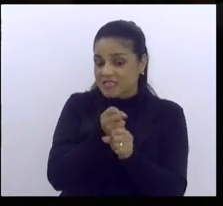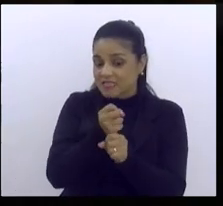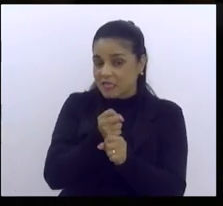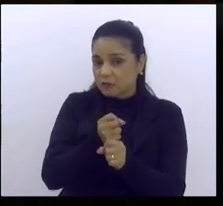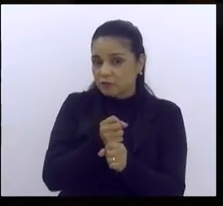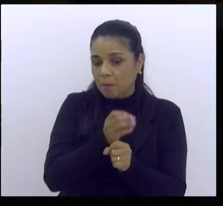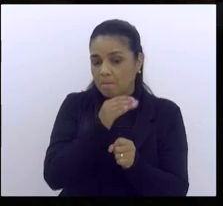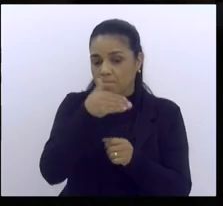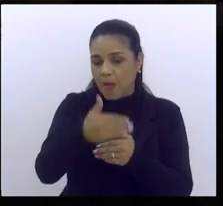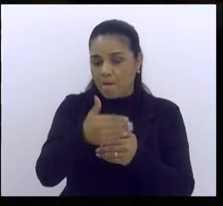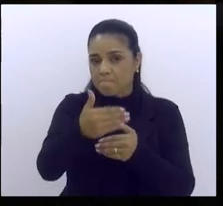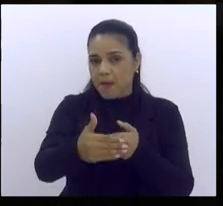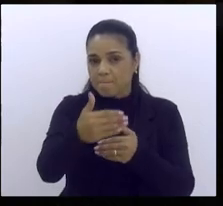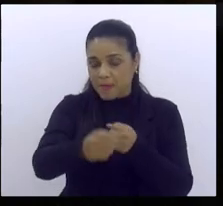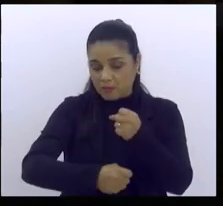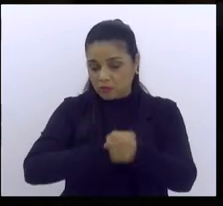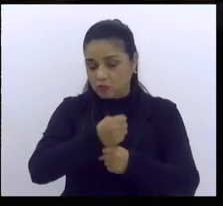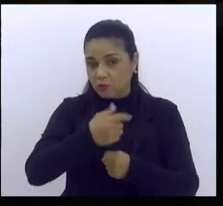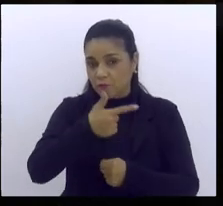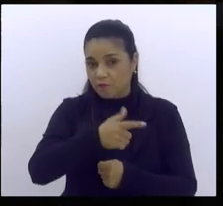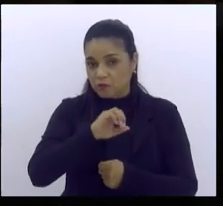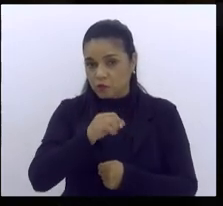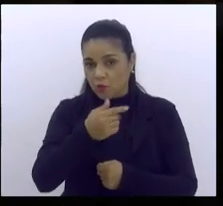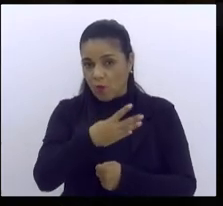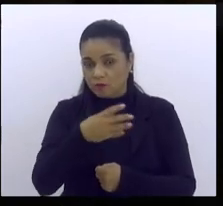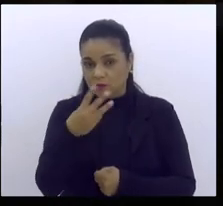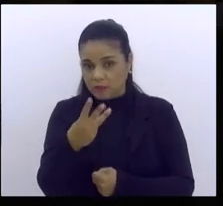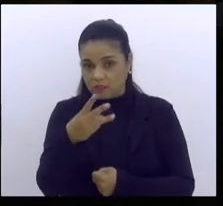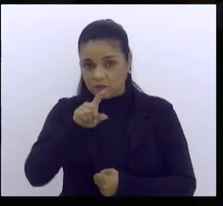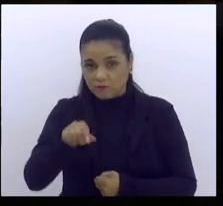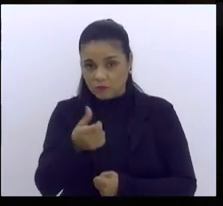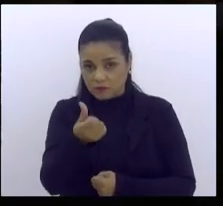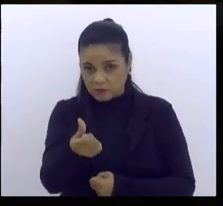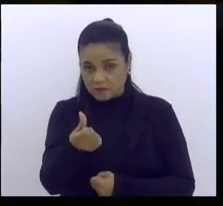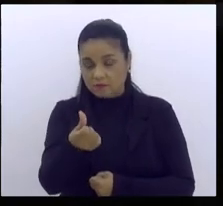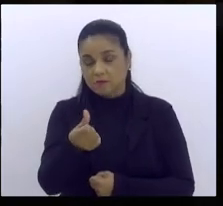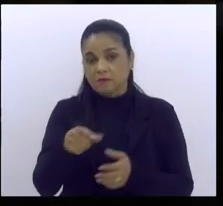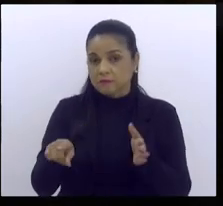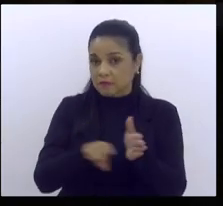Em 2024, 3,6. Em